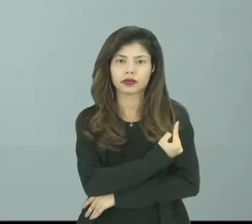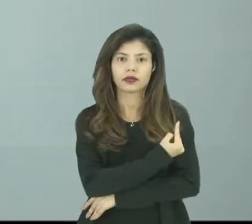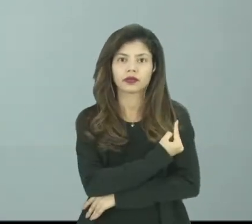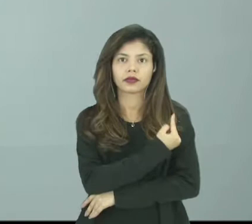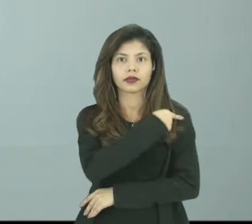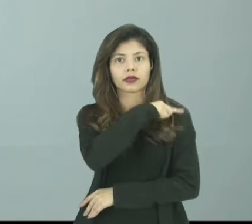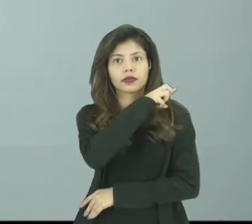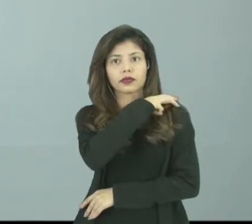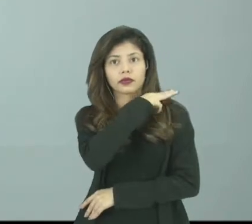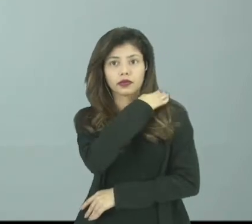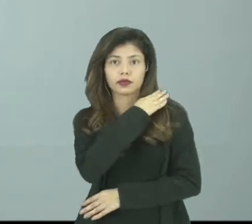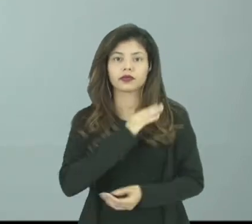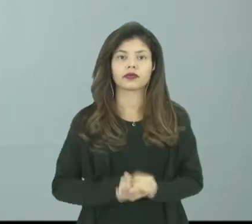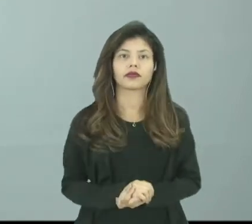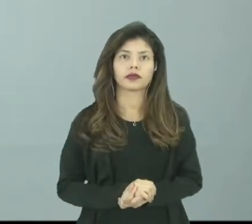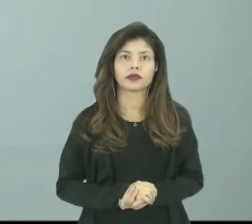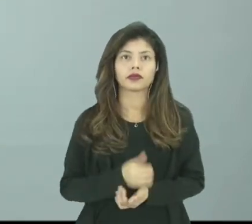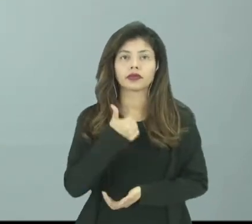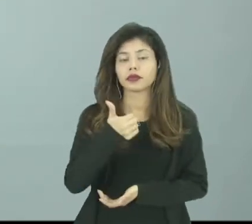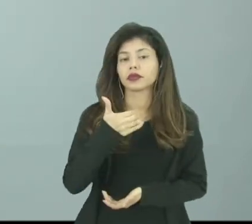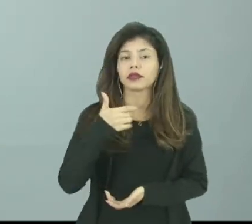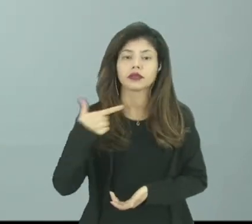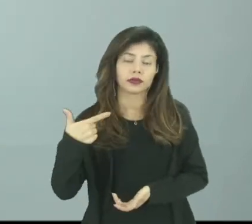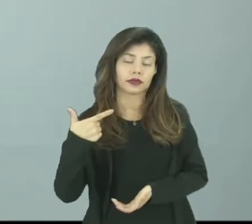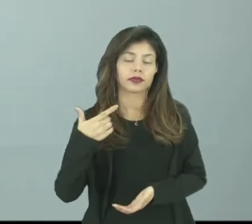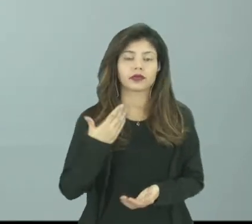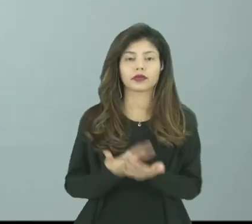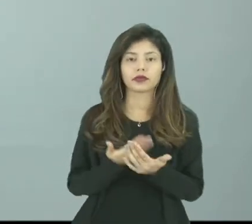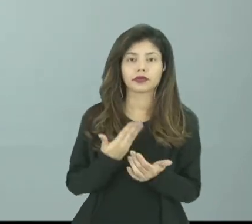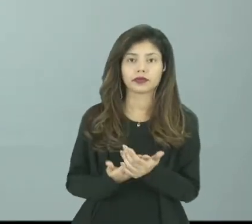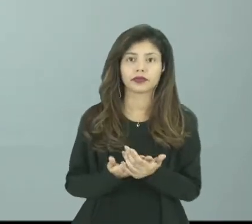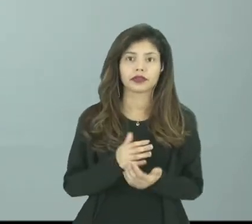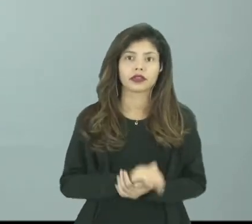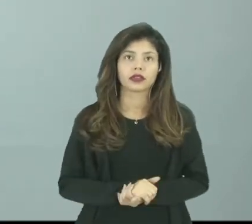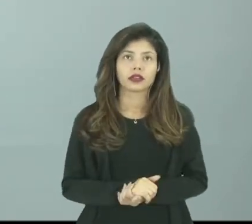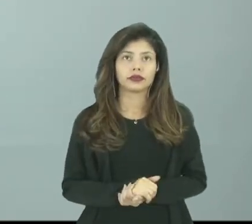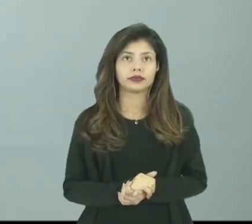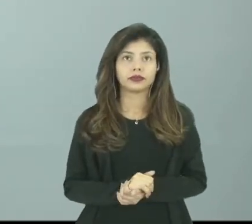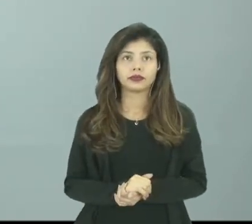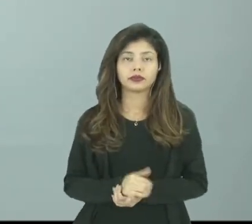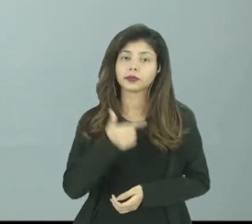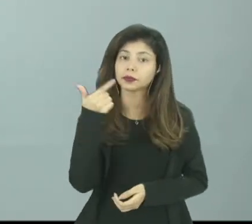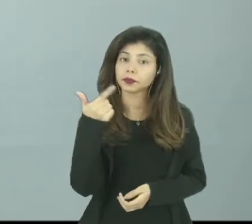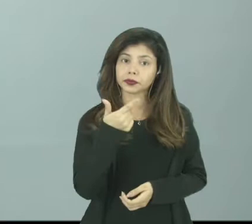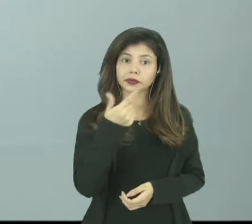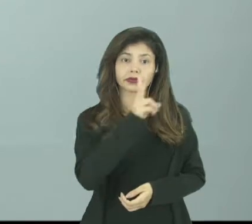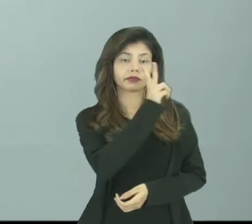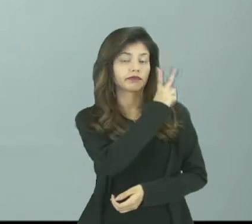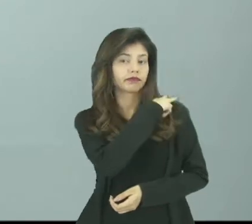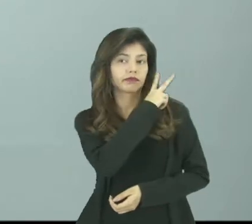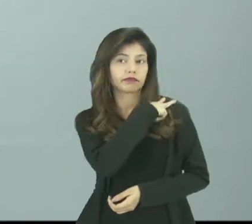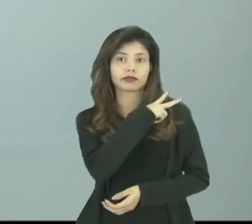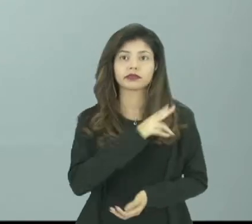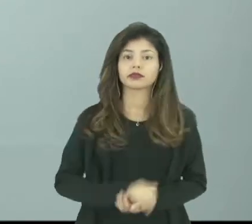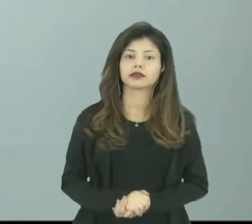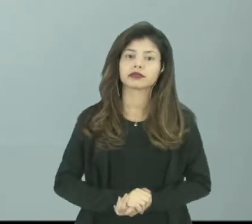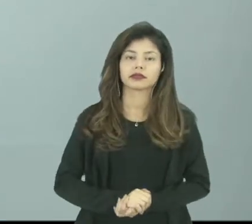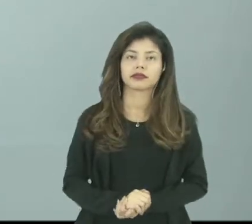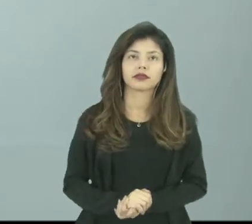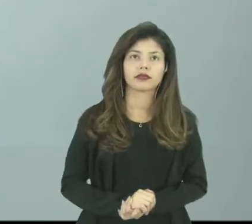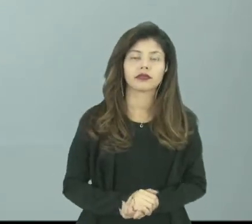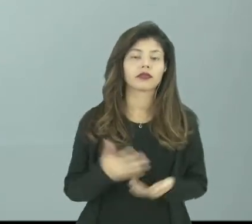a nossa aula é a nossa 12ª aula, né, da segunda série.